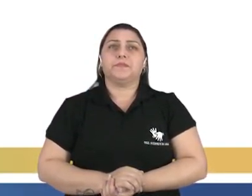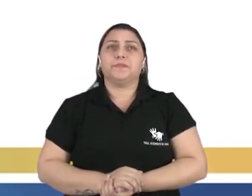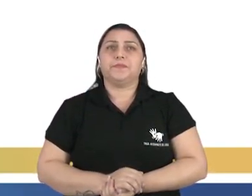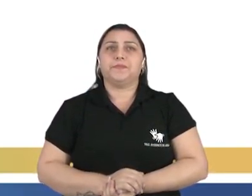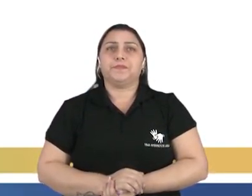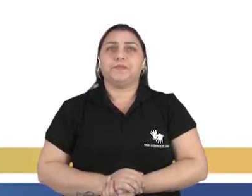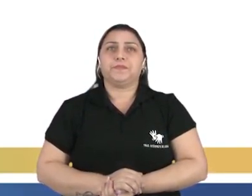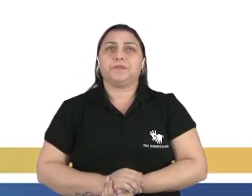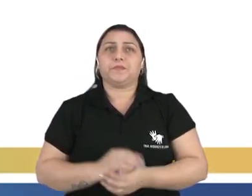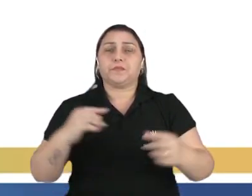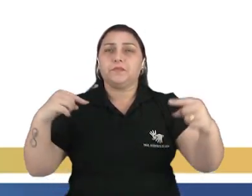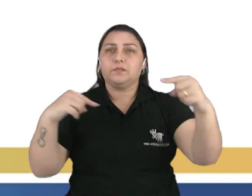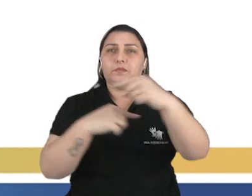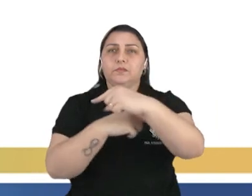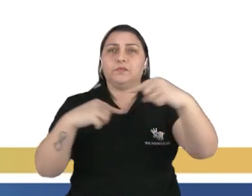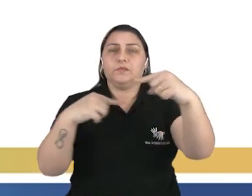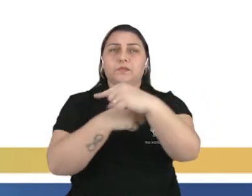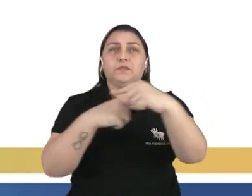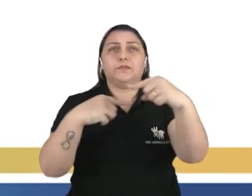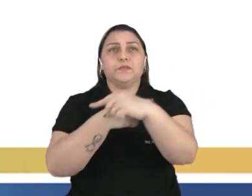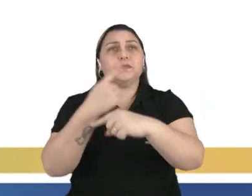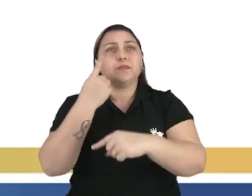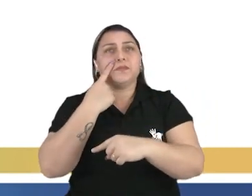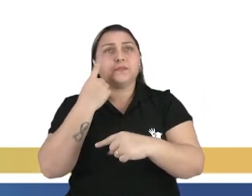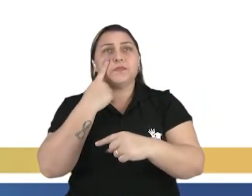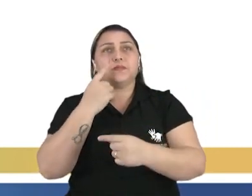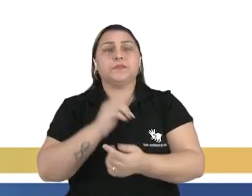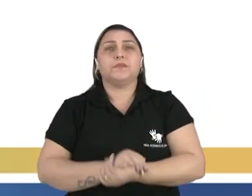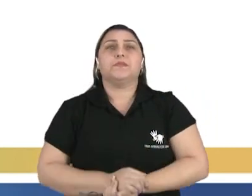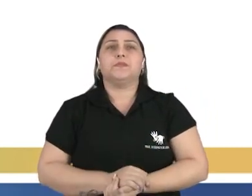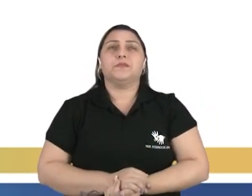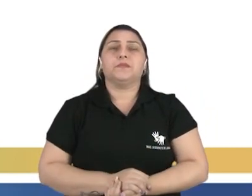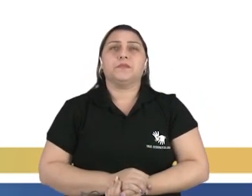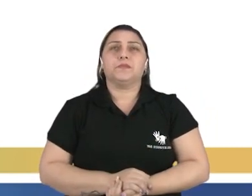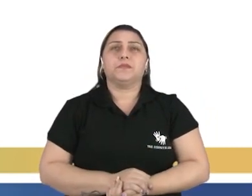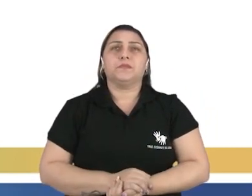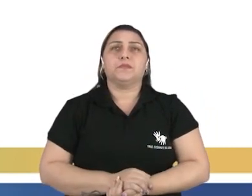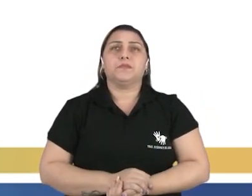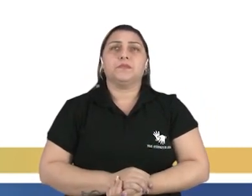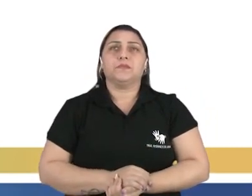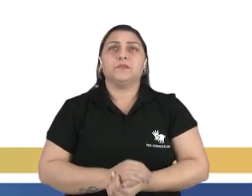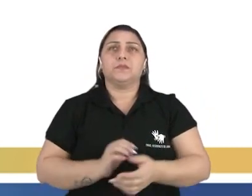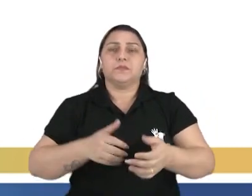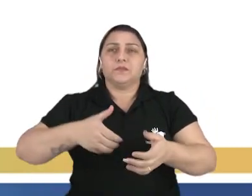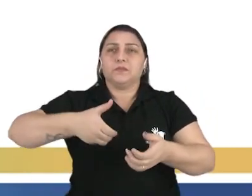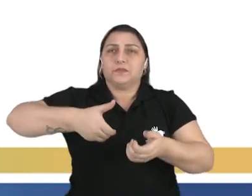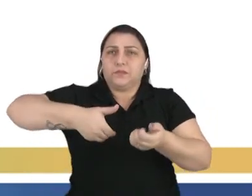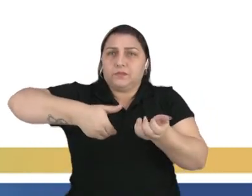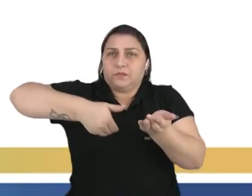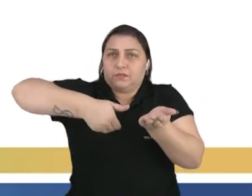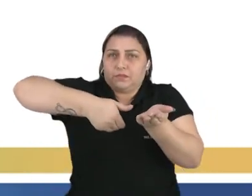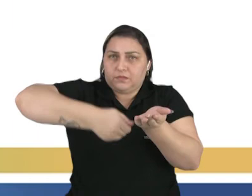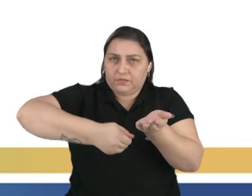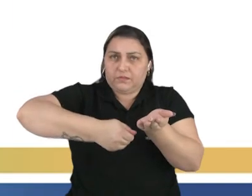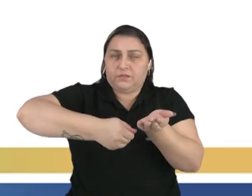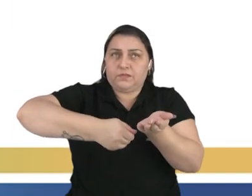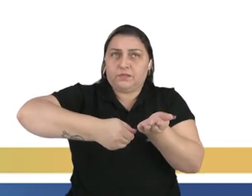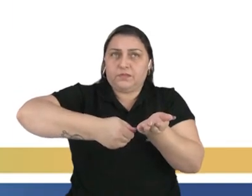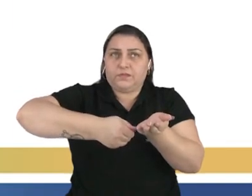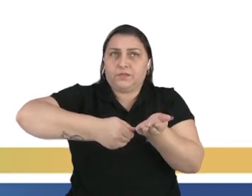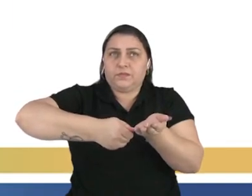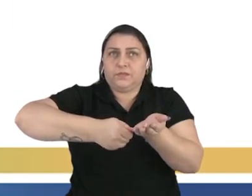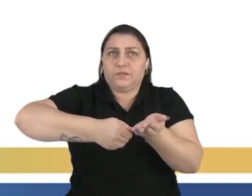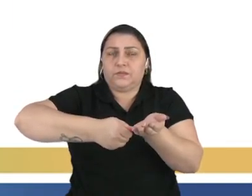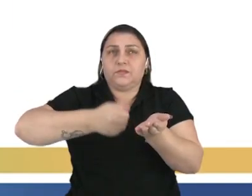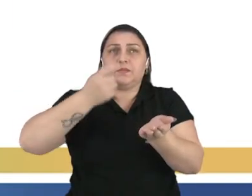aqui, e ele vai ver, né, você coloca o alicate aqui prendido no fio, né, se ele passa, o fio passa por aqui, e